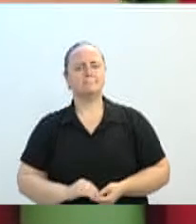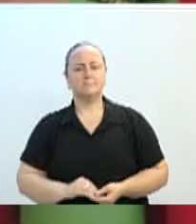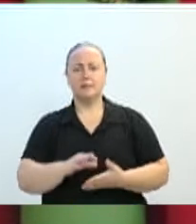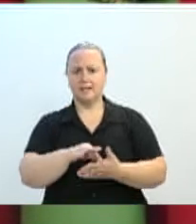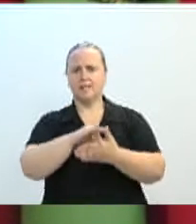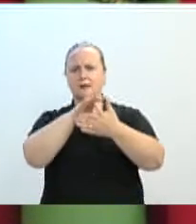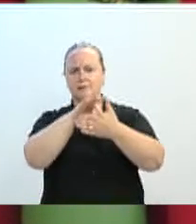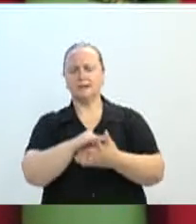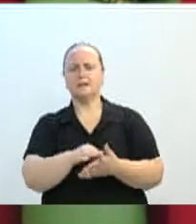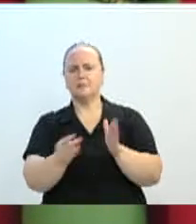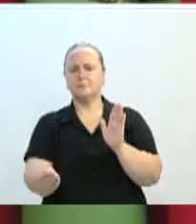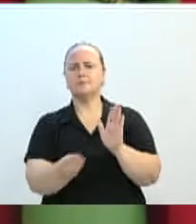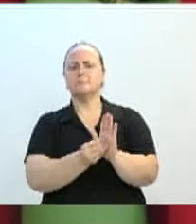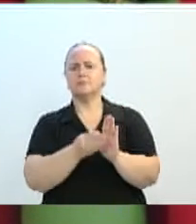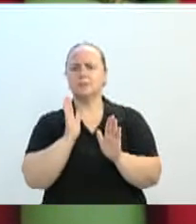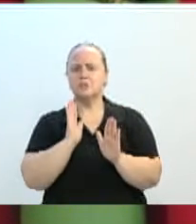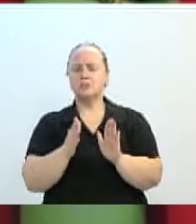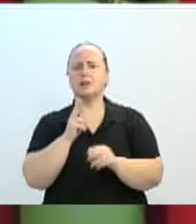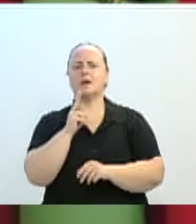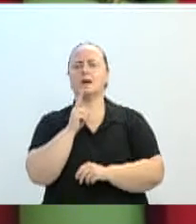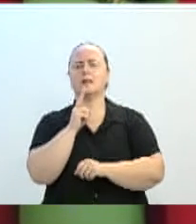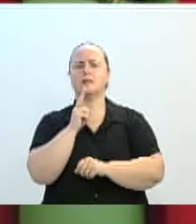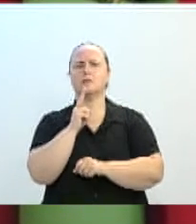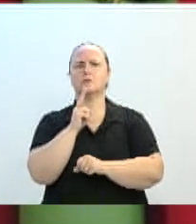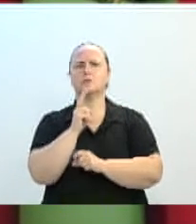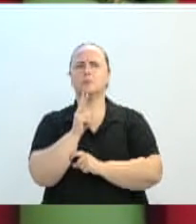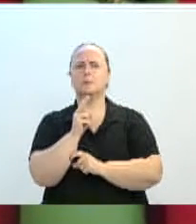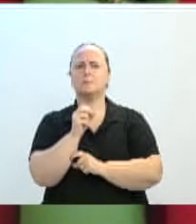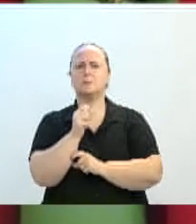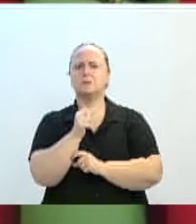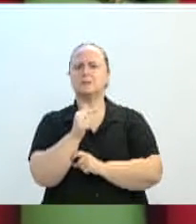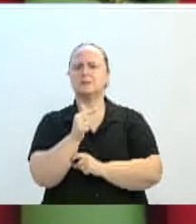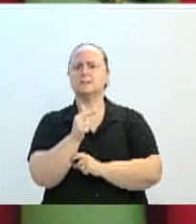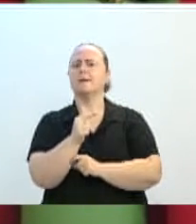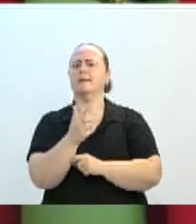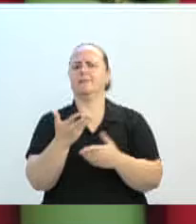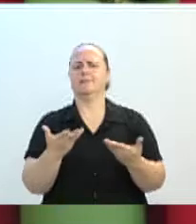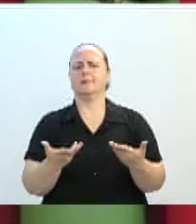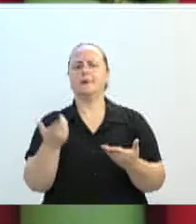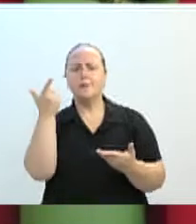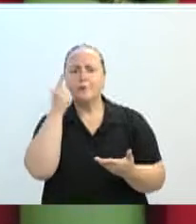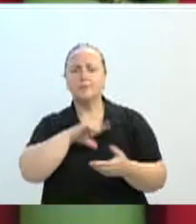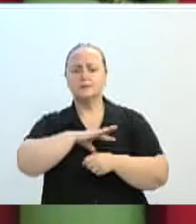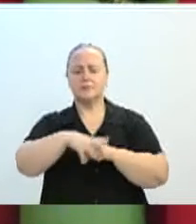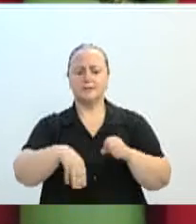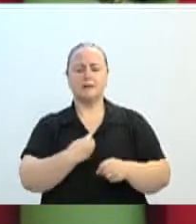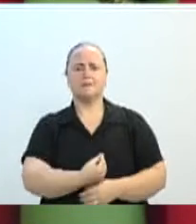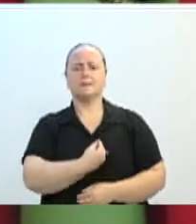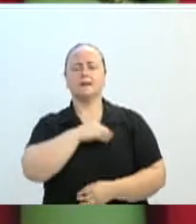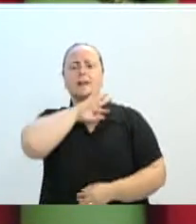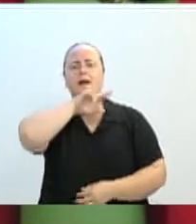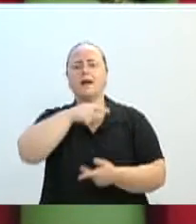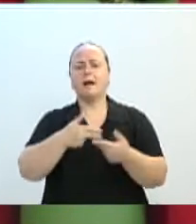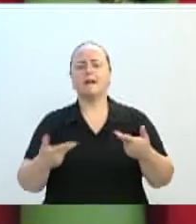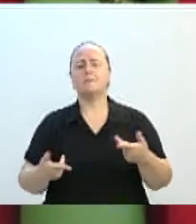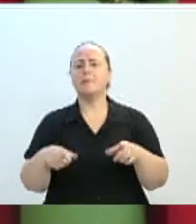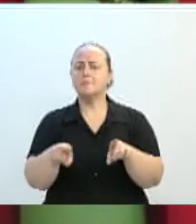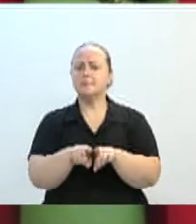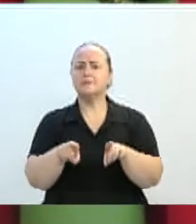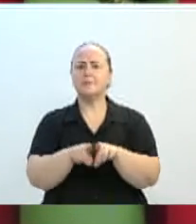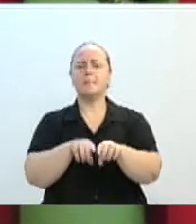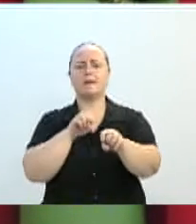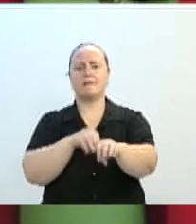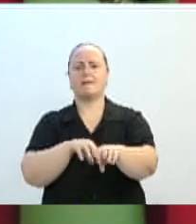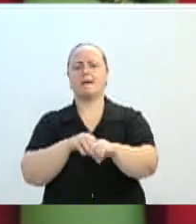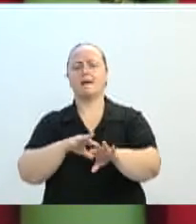de governo já faço indicação das 2017 para que se possa trabalhar se educação ambiental essa questão dos animais dentro da